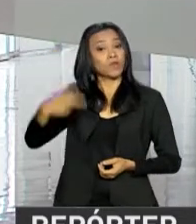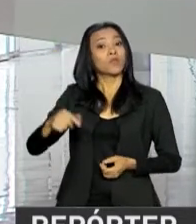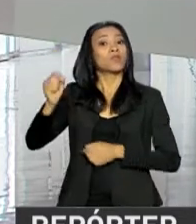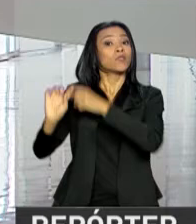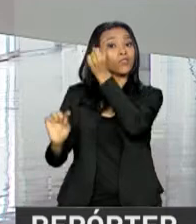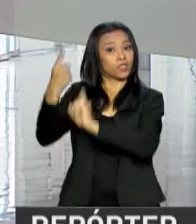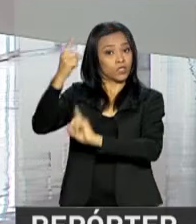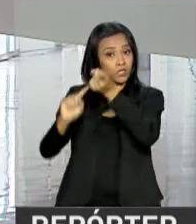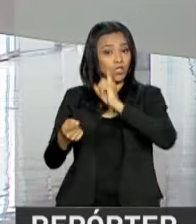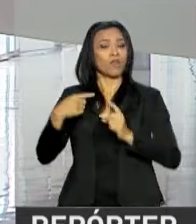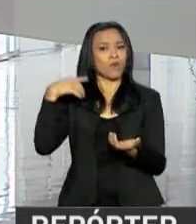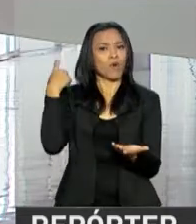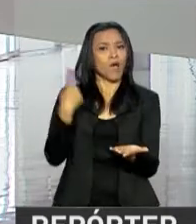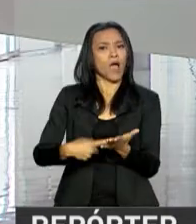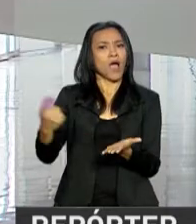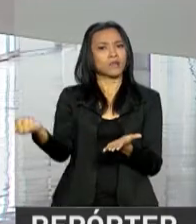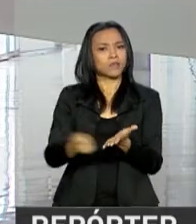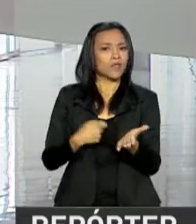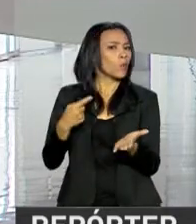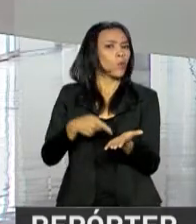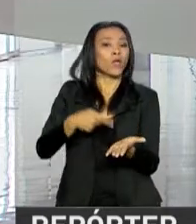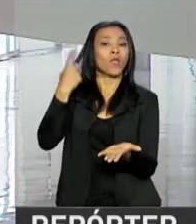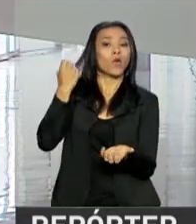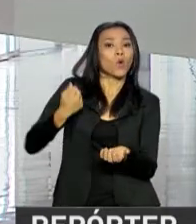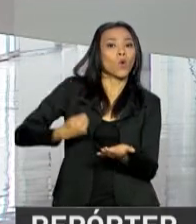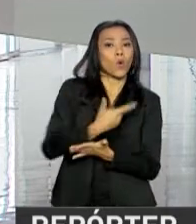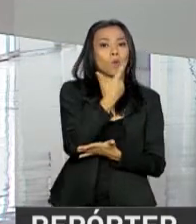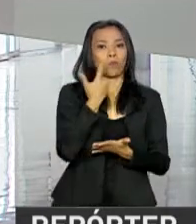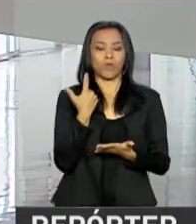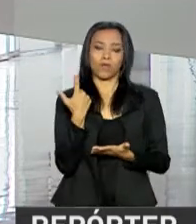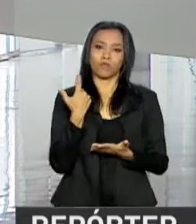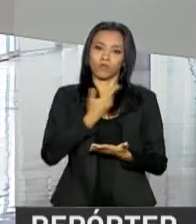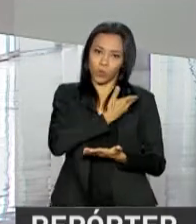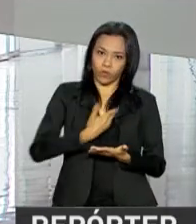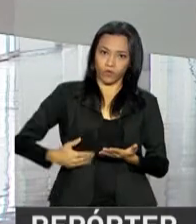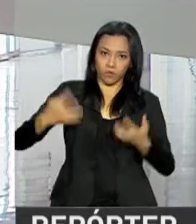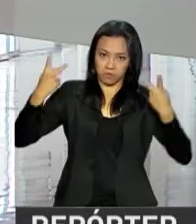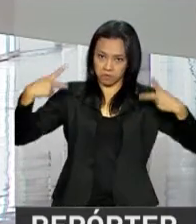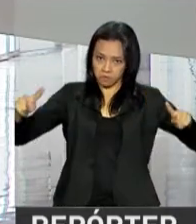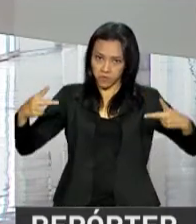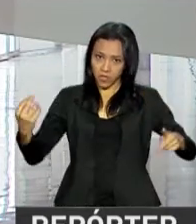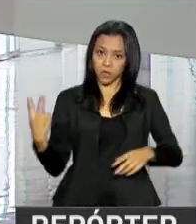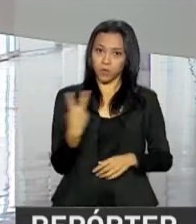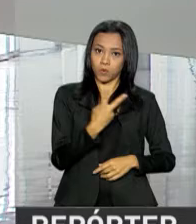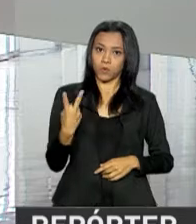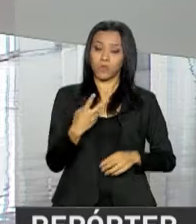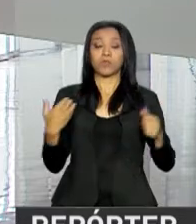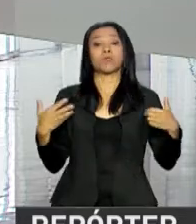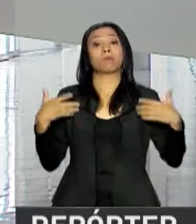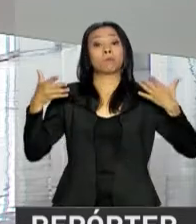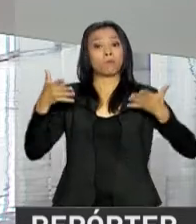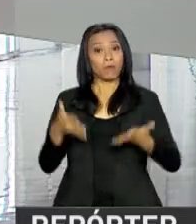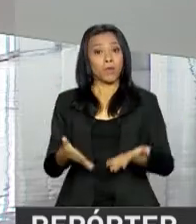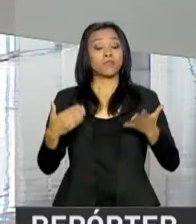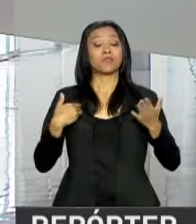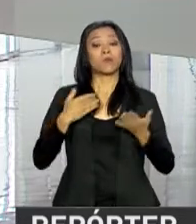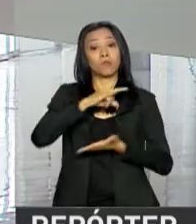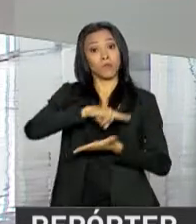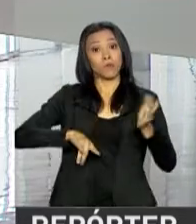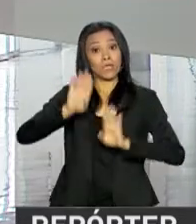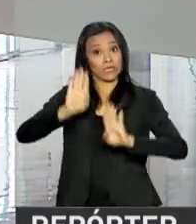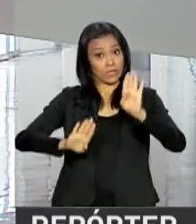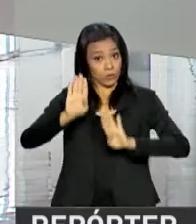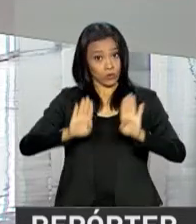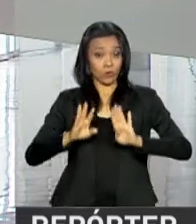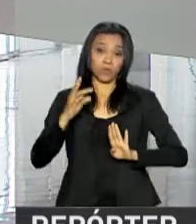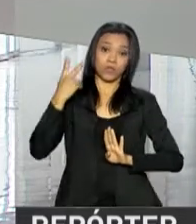sobre compras governamentais que vai permitir que empresários brasileiros e chilenos participem de licitações públicas nos dois